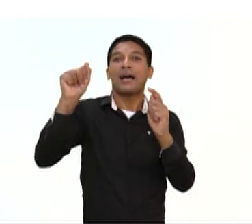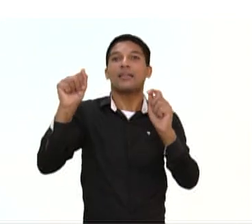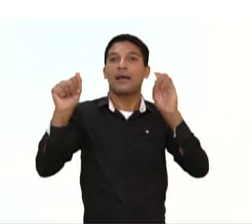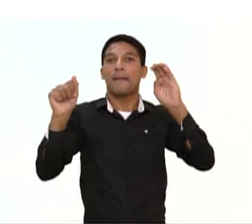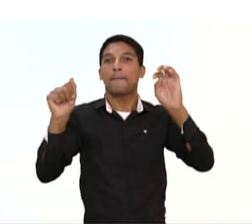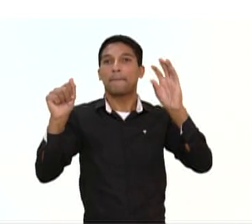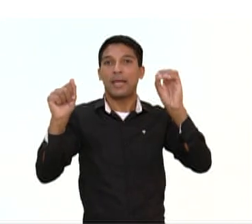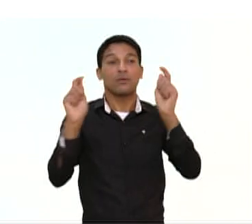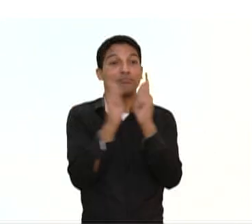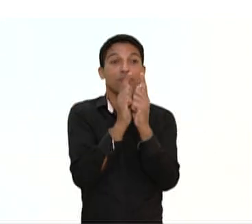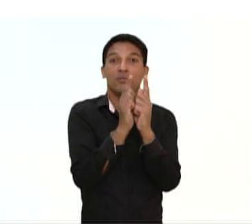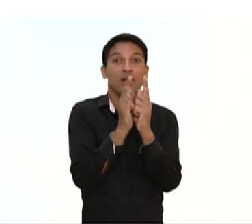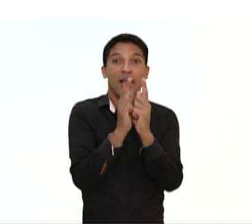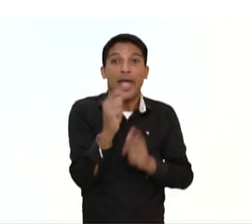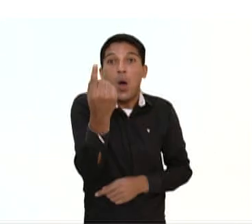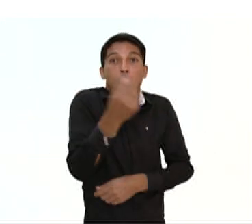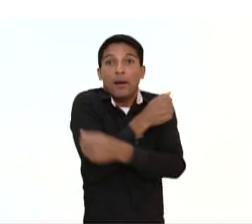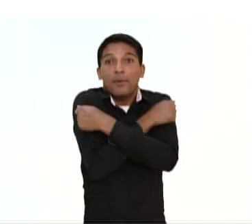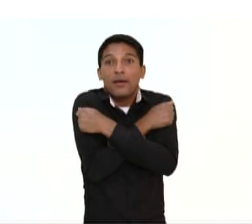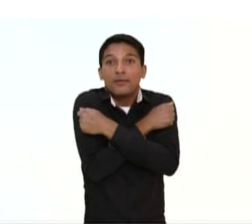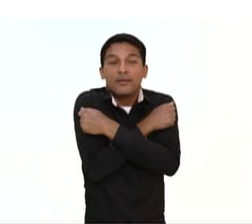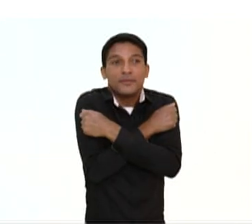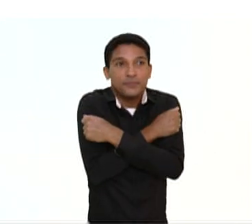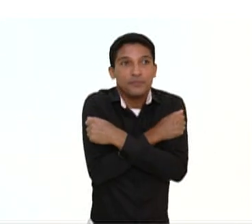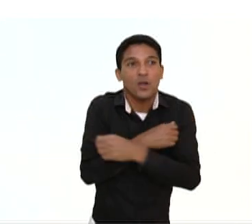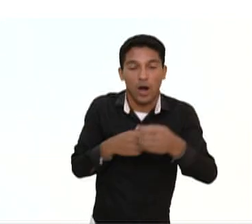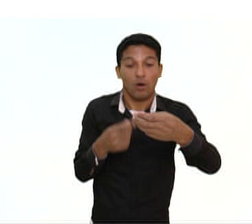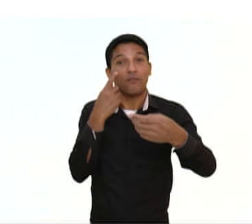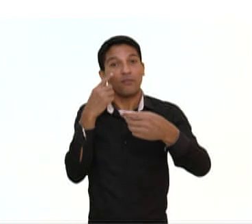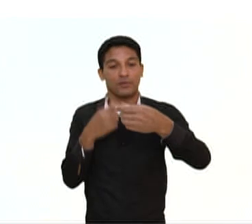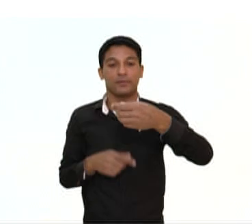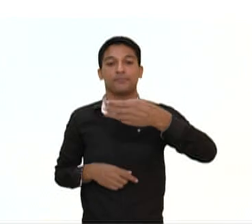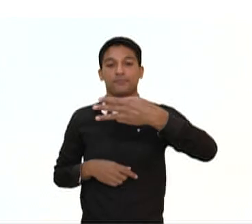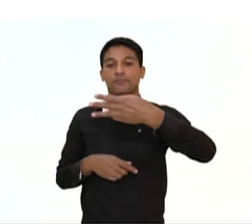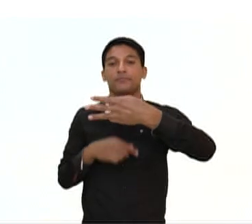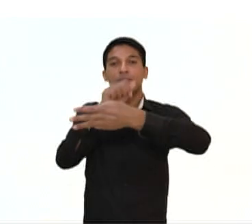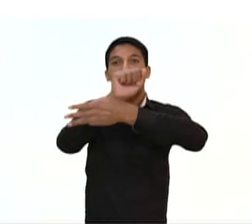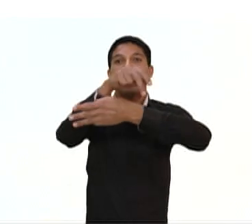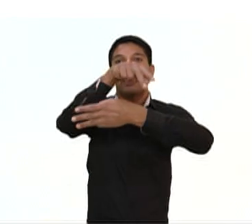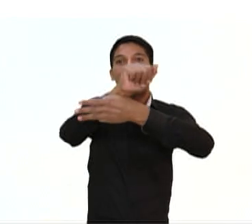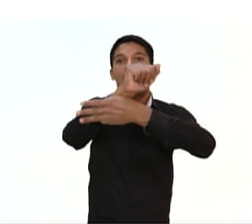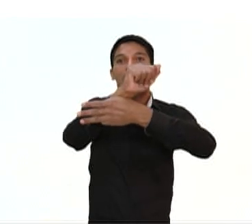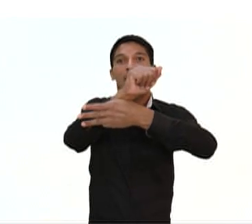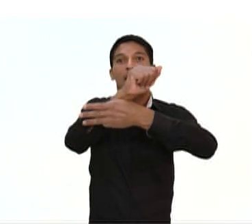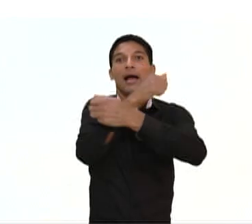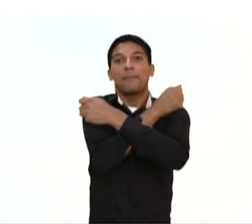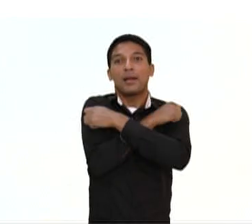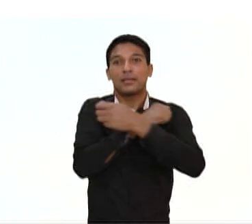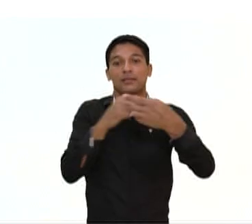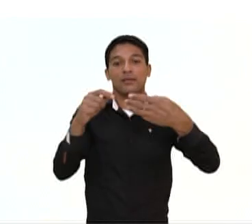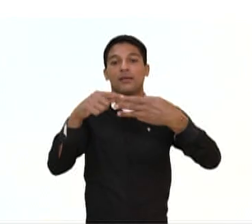temos? Ana abraça Beto, Ana abraça Carla e Ana abraça Diego.